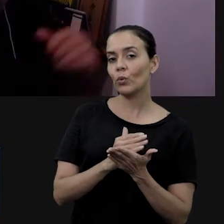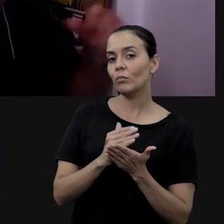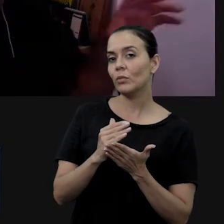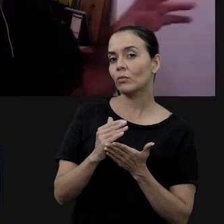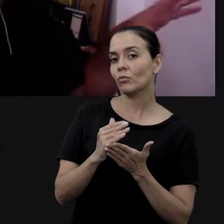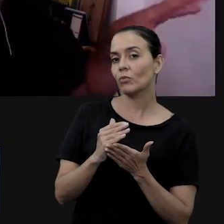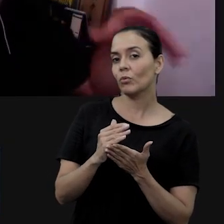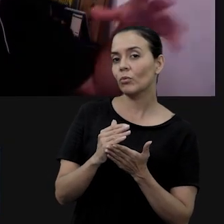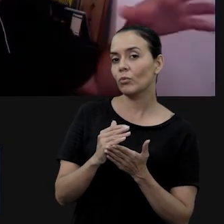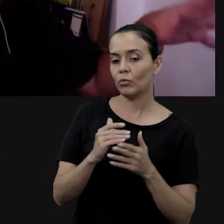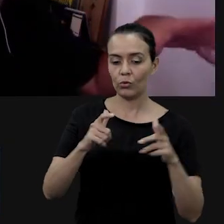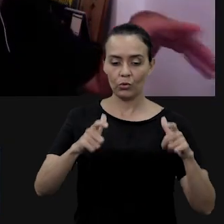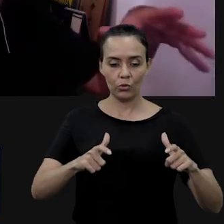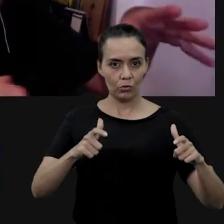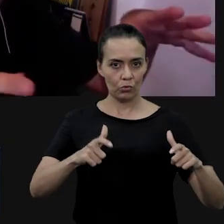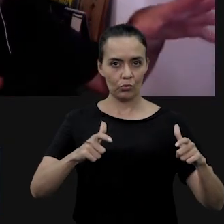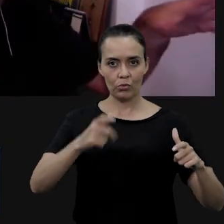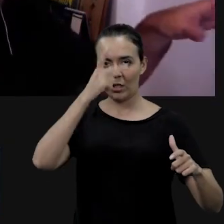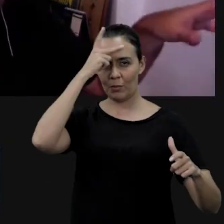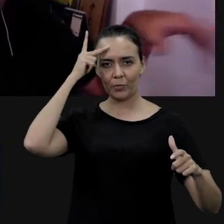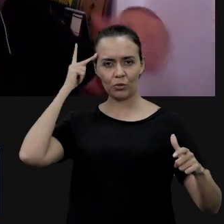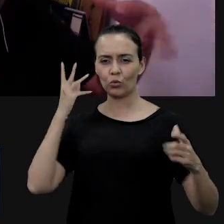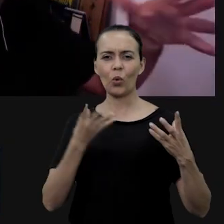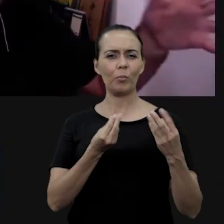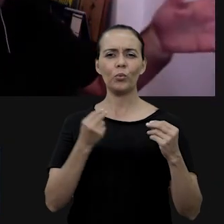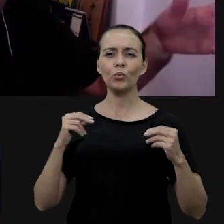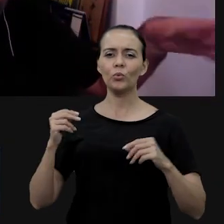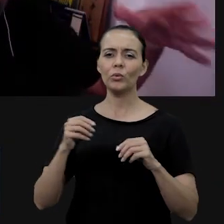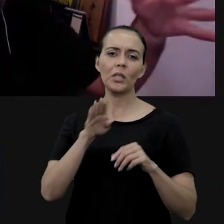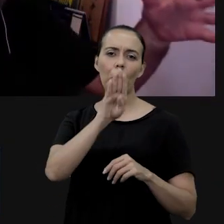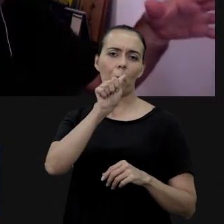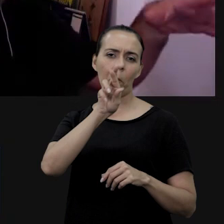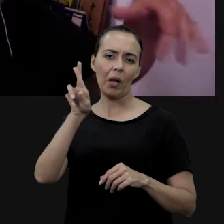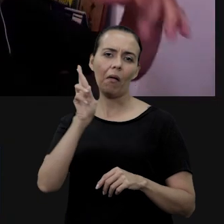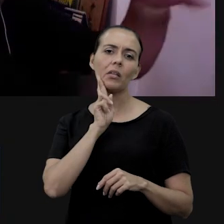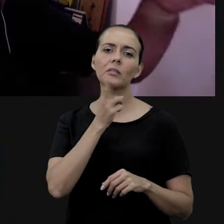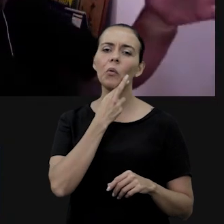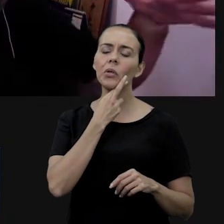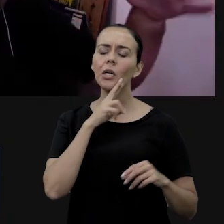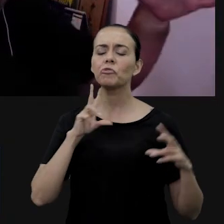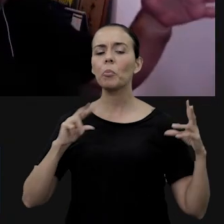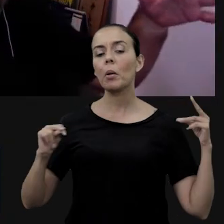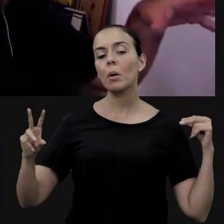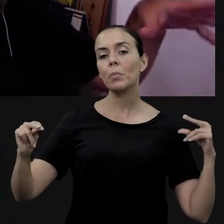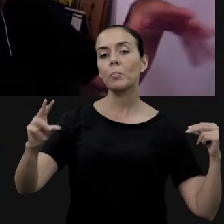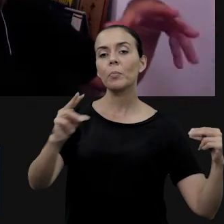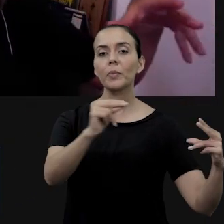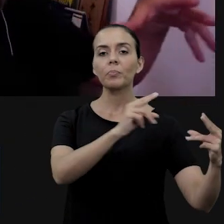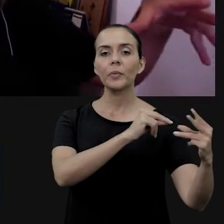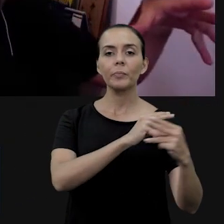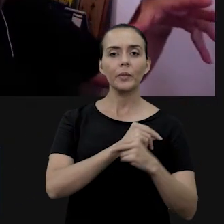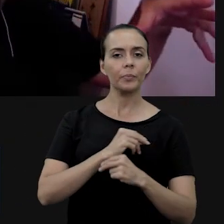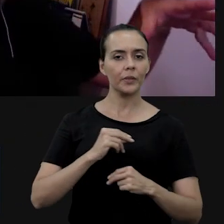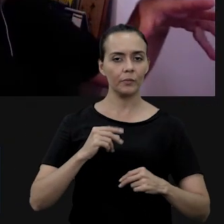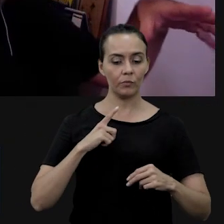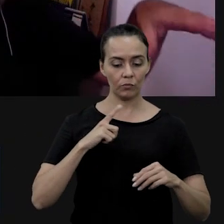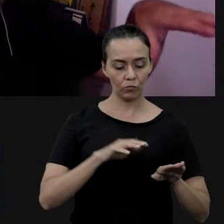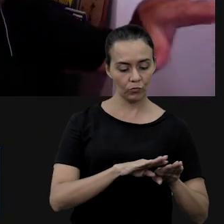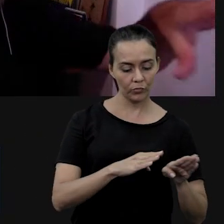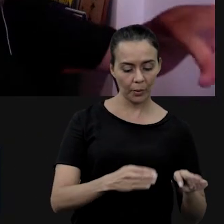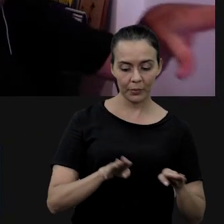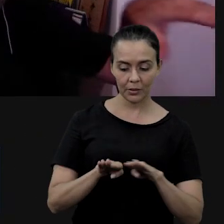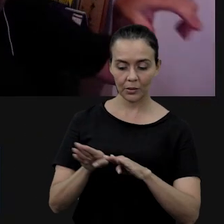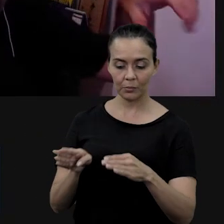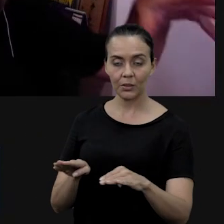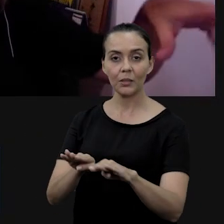que começava a cena num lugar aberto, com muitas pessoas, um bar, um restaurante,